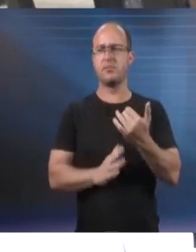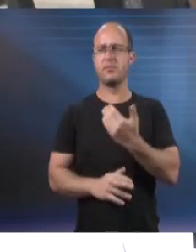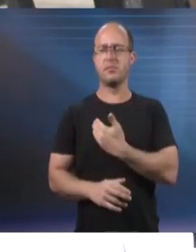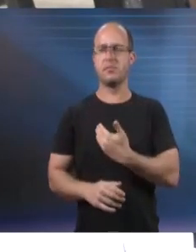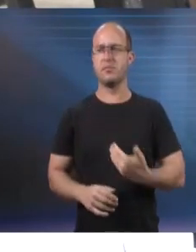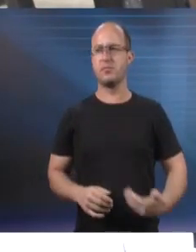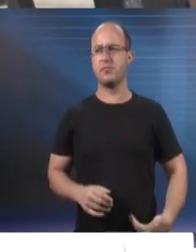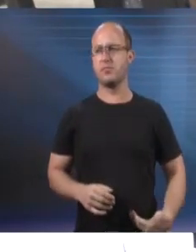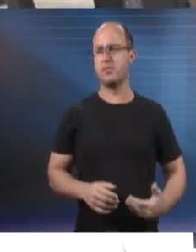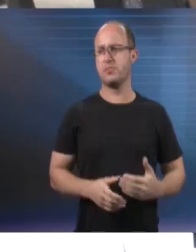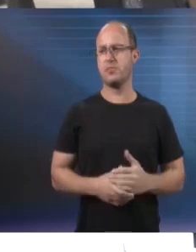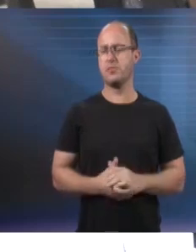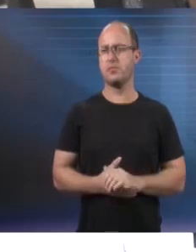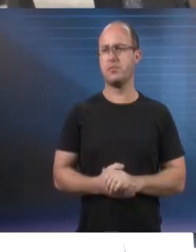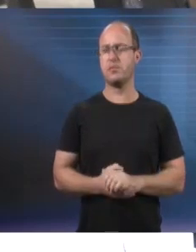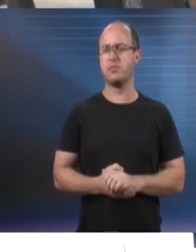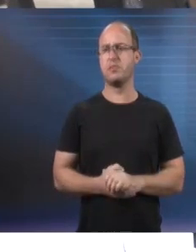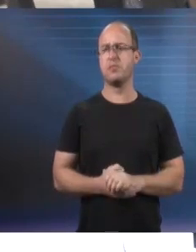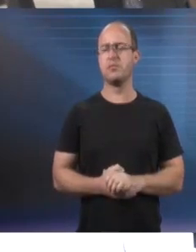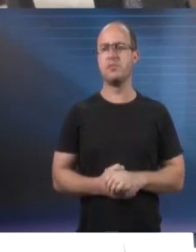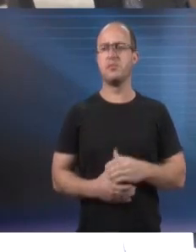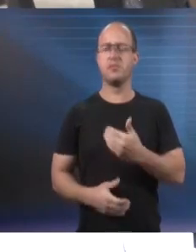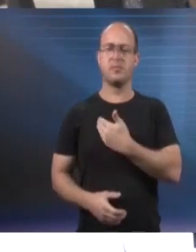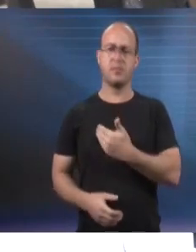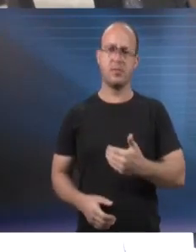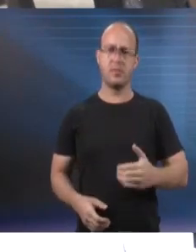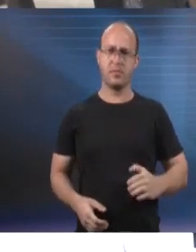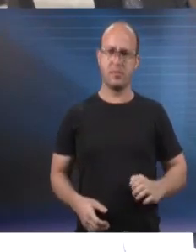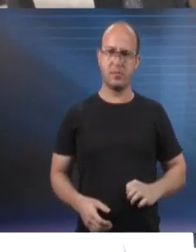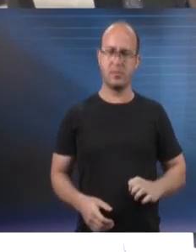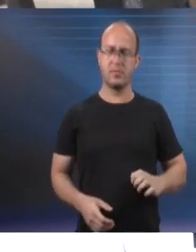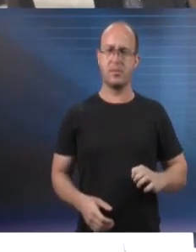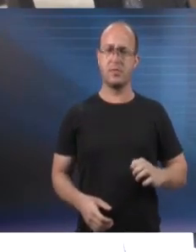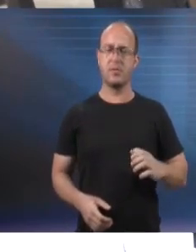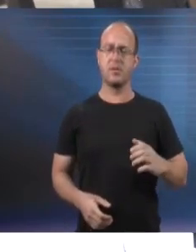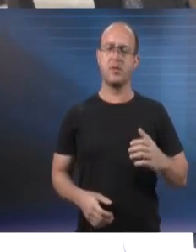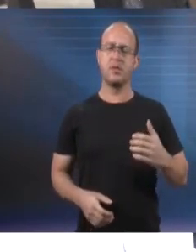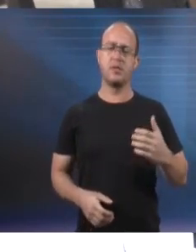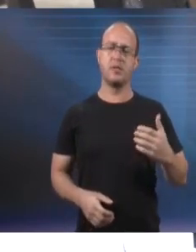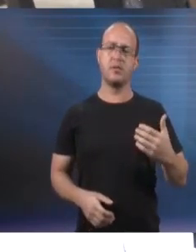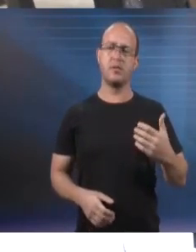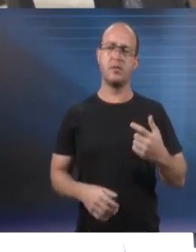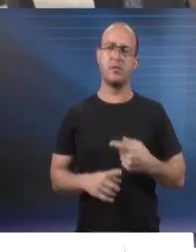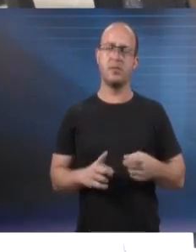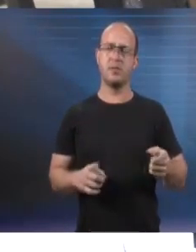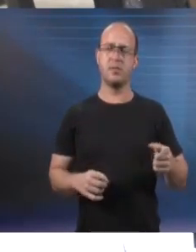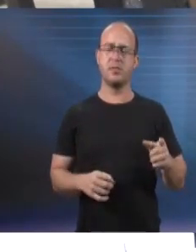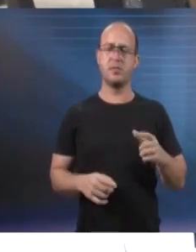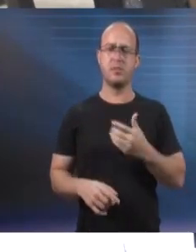governo, não só o governo do Estado, mas o governo federal vem impondo à população brasileira.